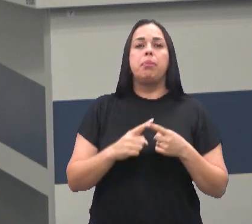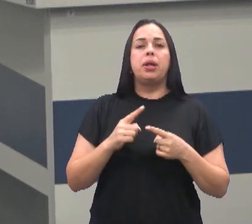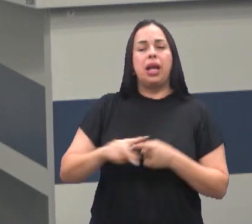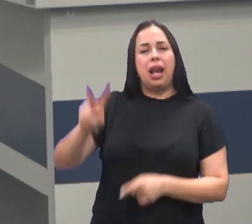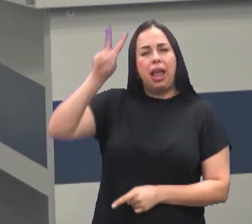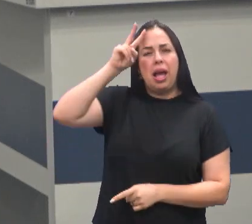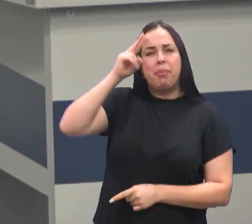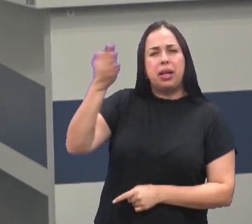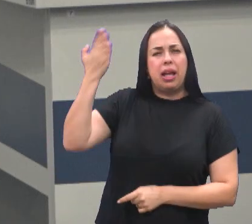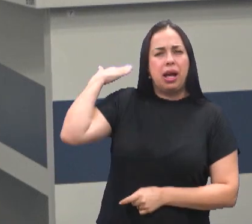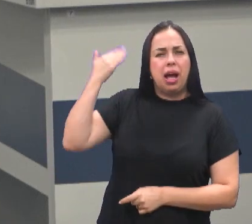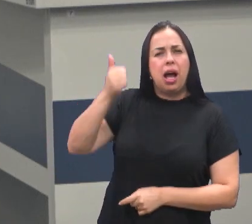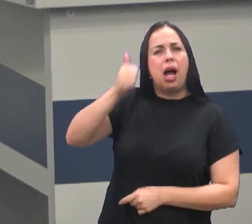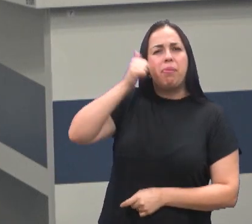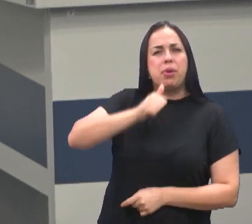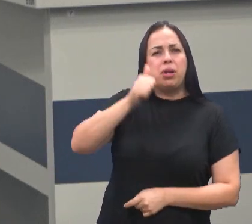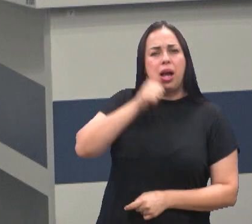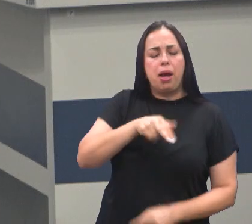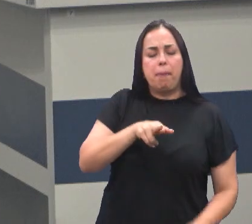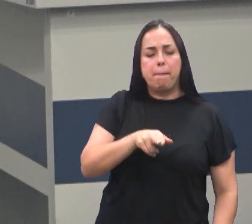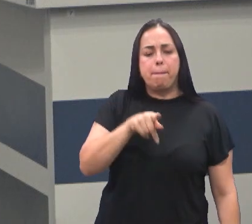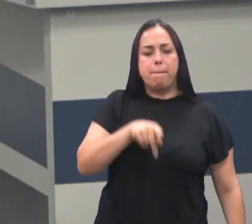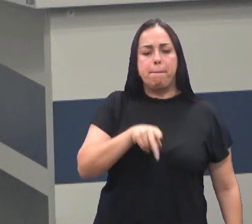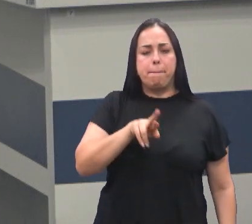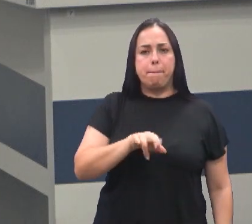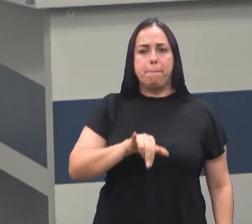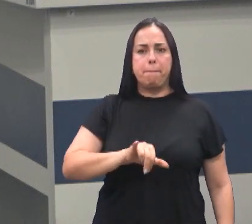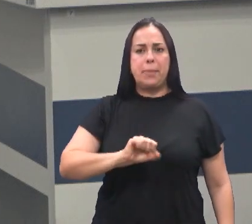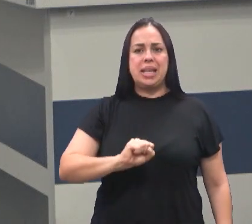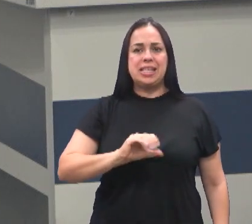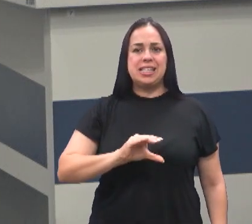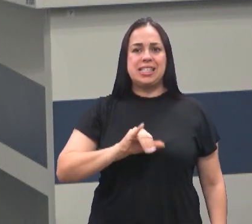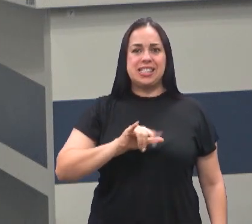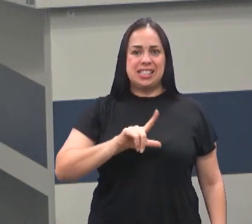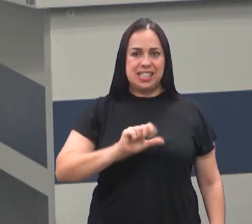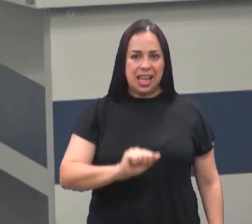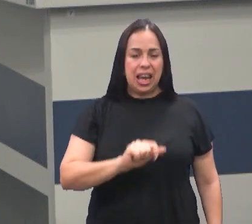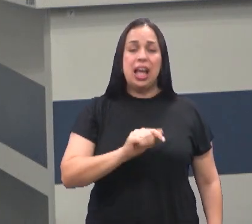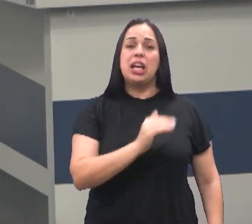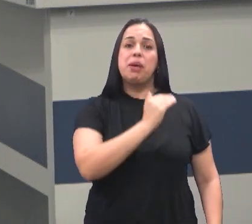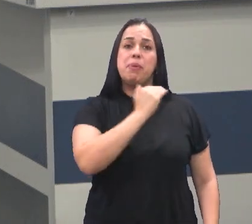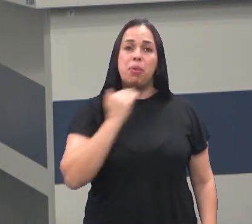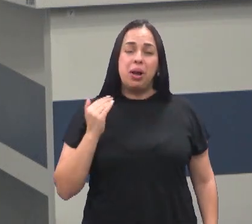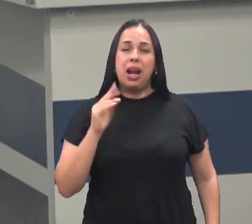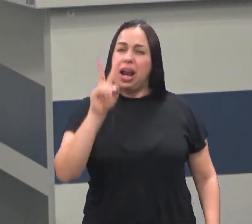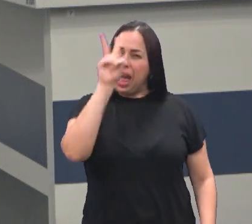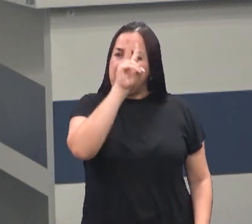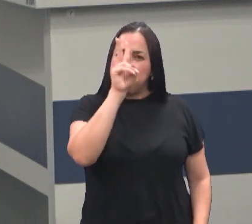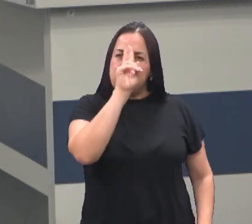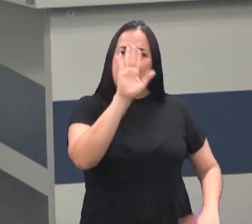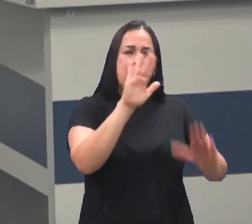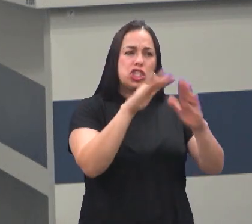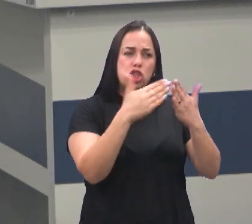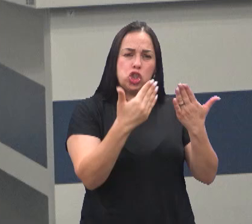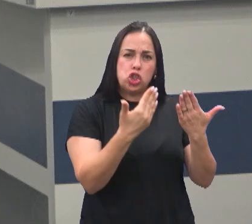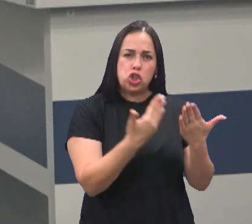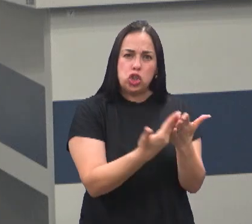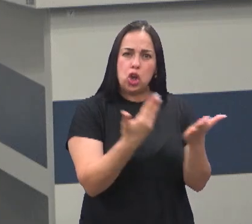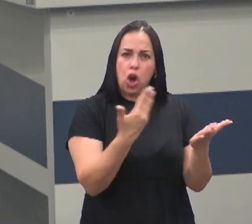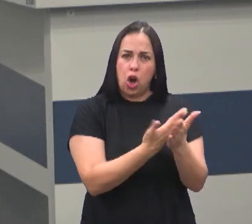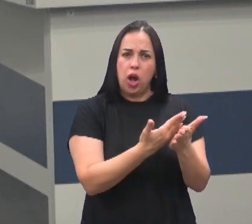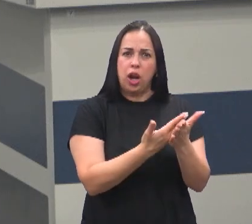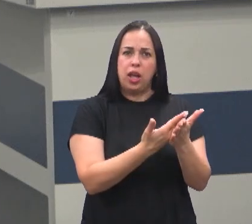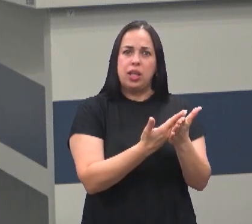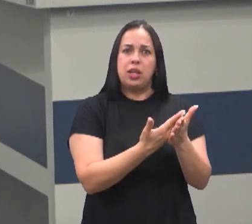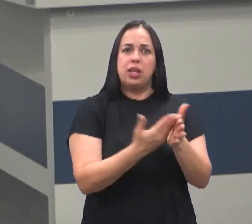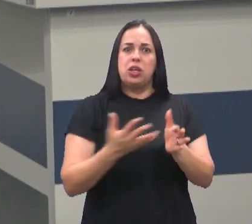Priscila, sempre teve aquela professora da rede estadual que foi assassinada,